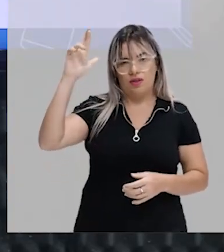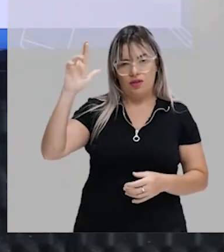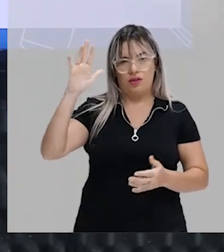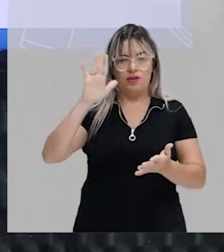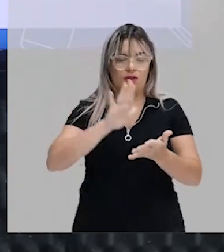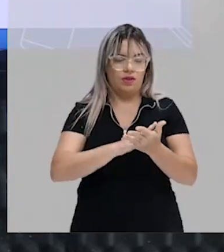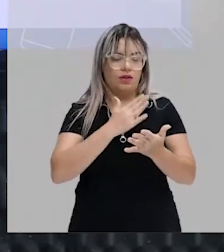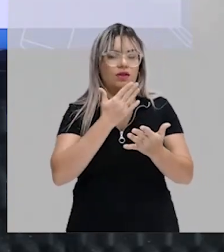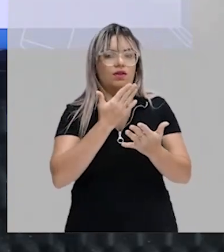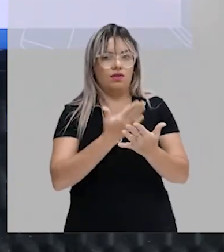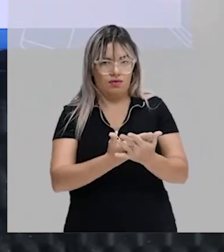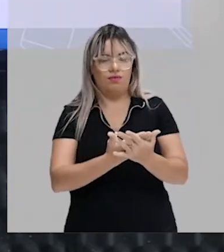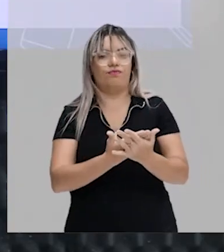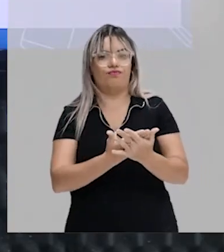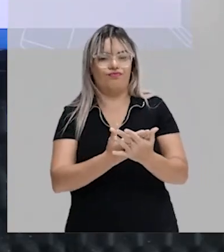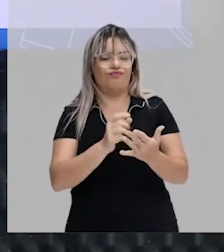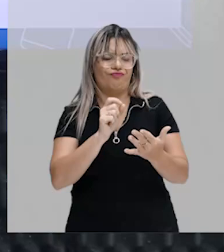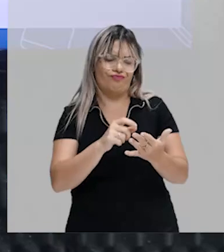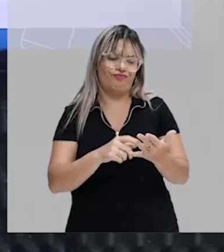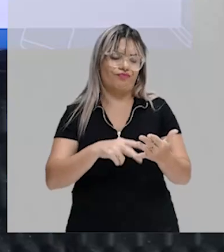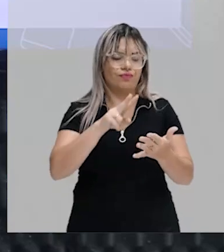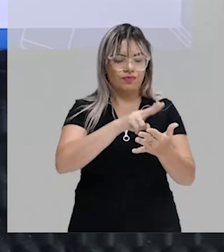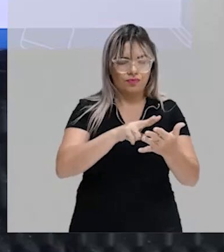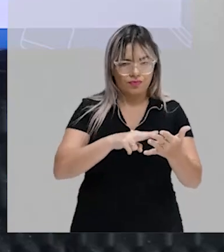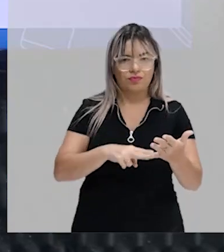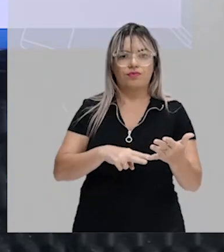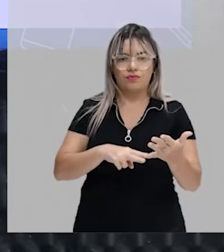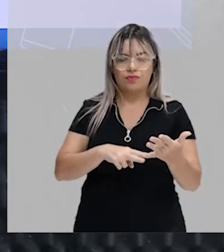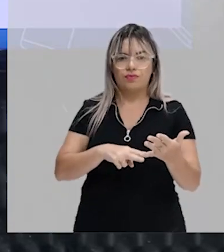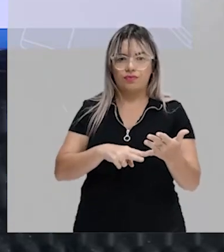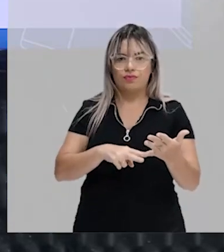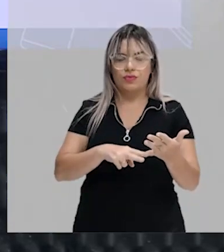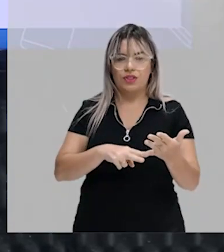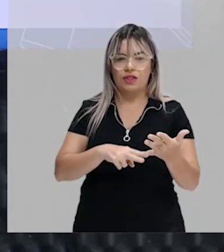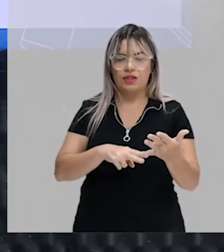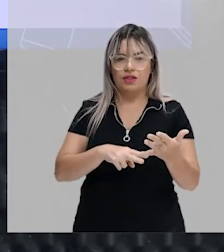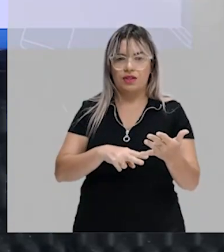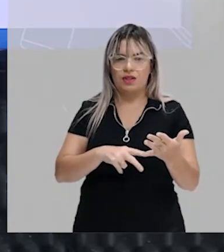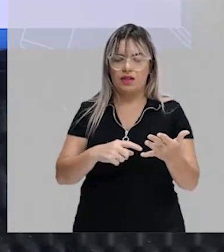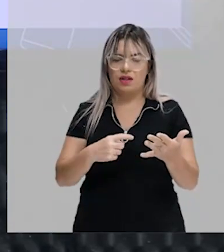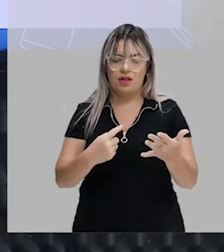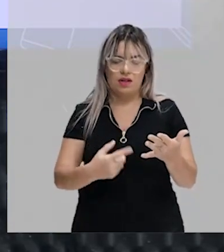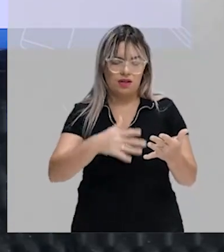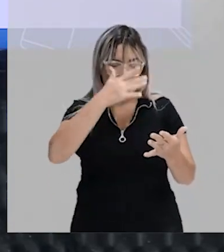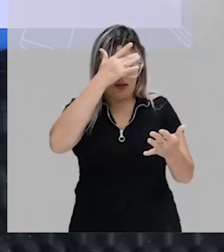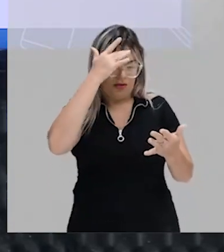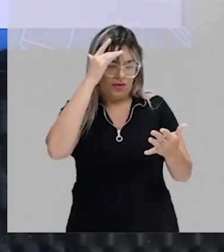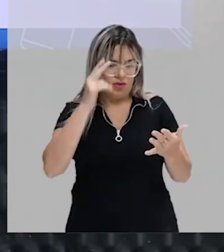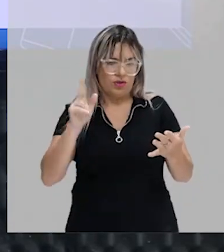tem servido para interesse pessoal, por exemplo.